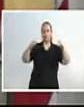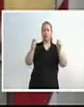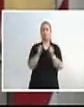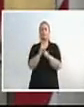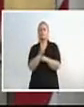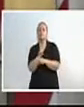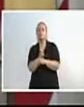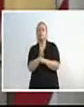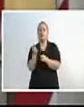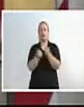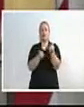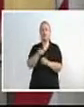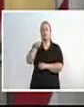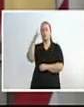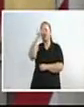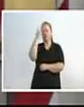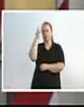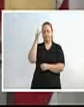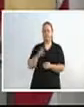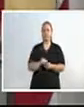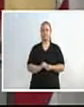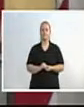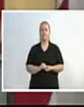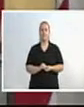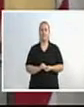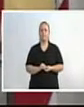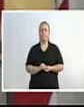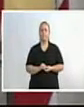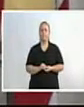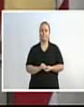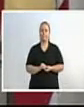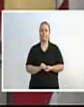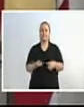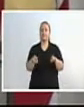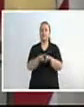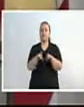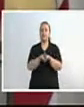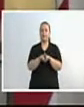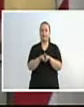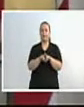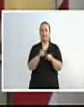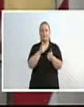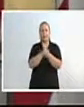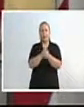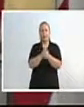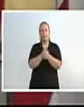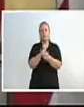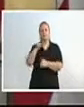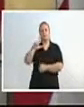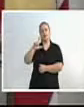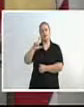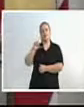guardados esses veículos. Da mesma fora, também na entrada do loteamento PISC, fica aí um projeto